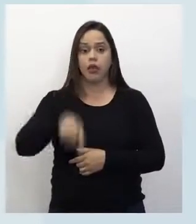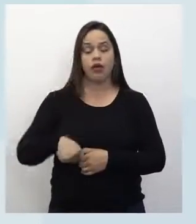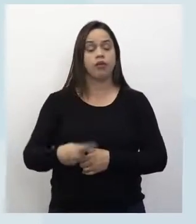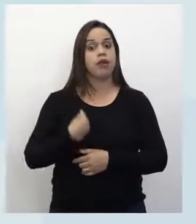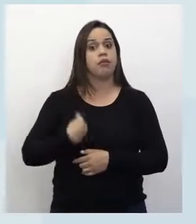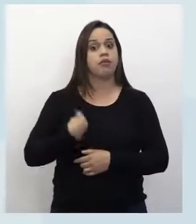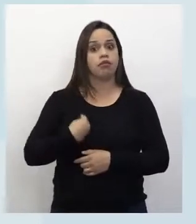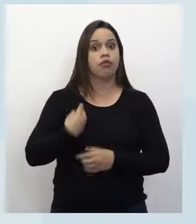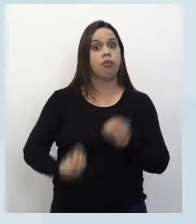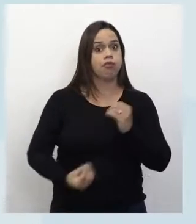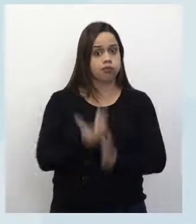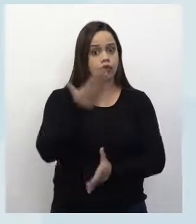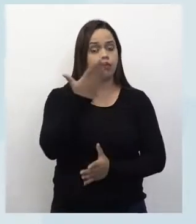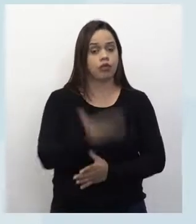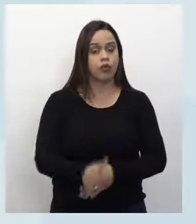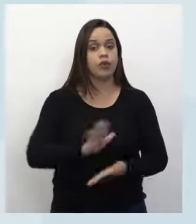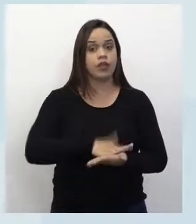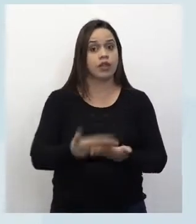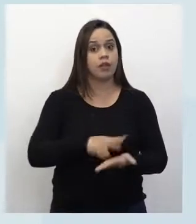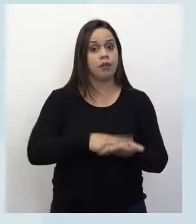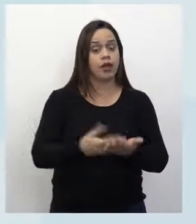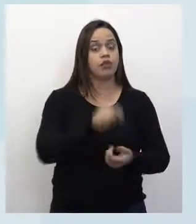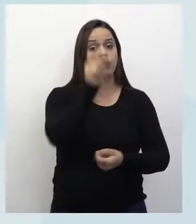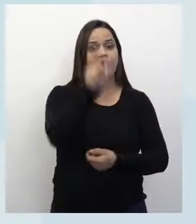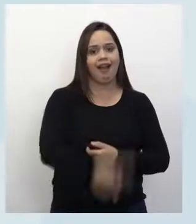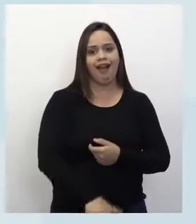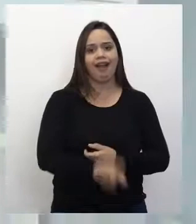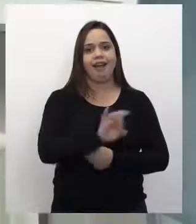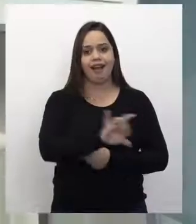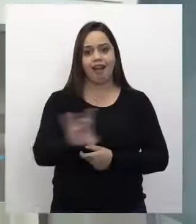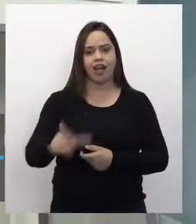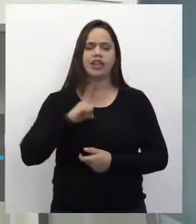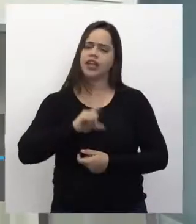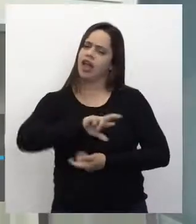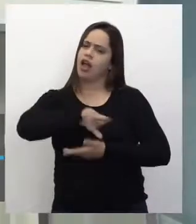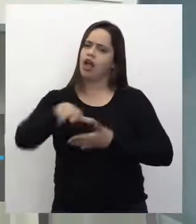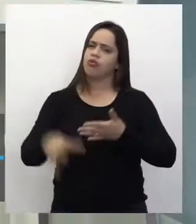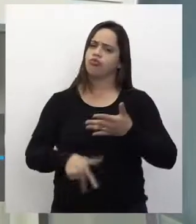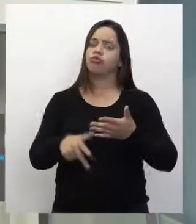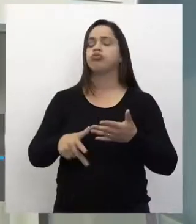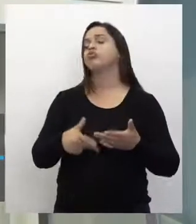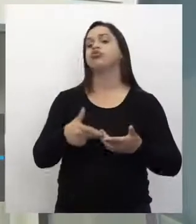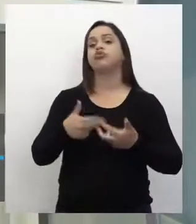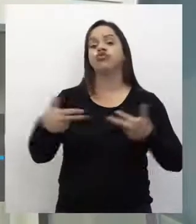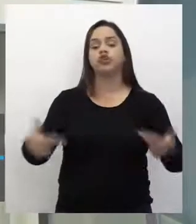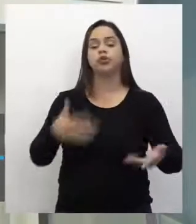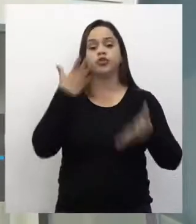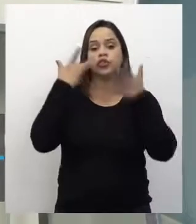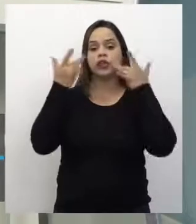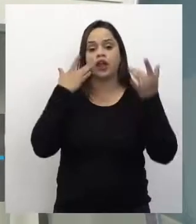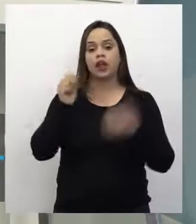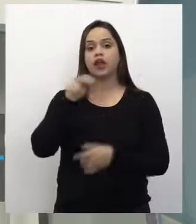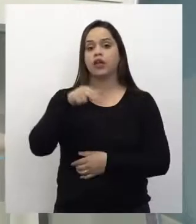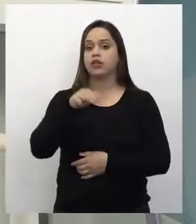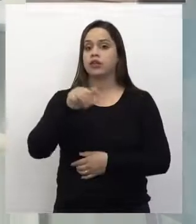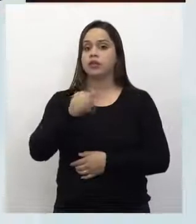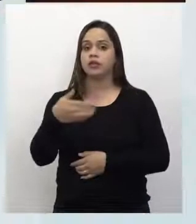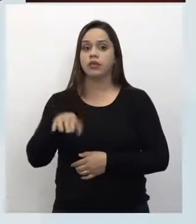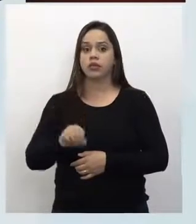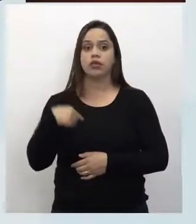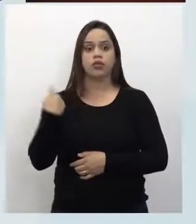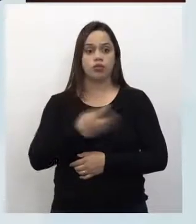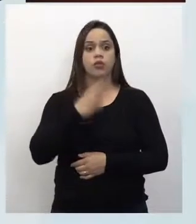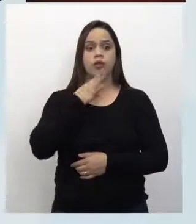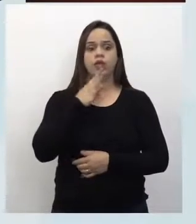e interpretam os personagens. Então, existem alguns tipos de teatro de animação e a gente vai conhecer. Vamos